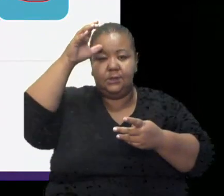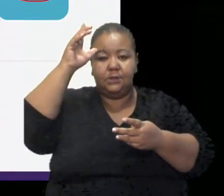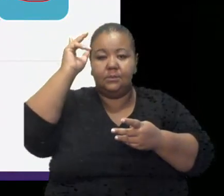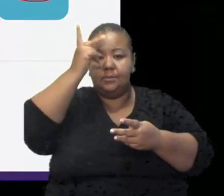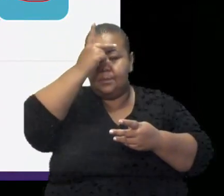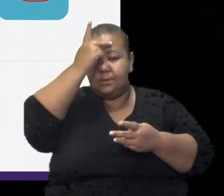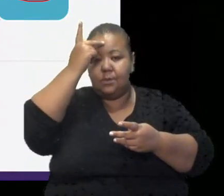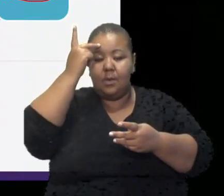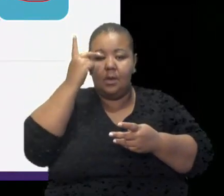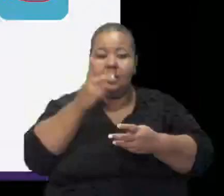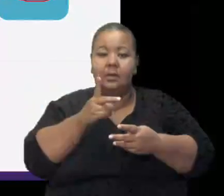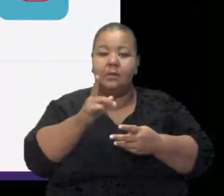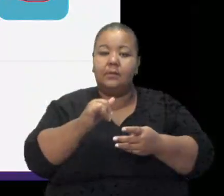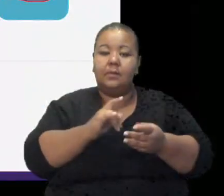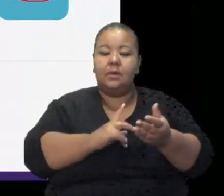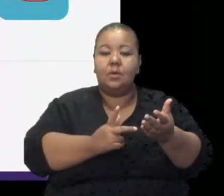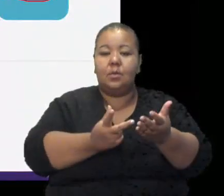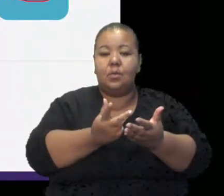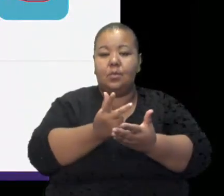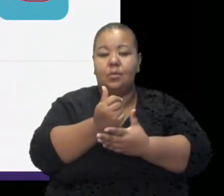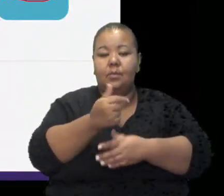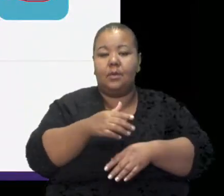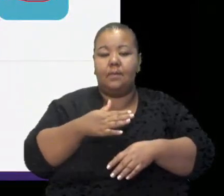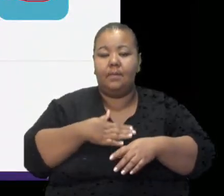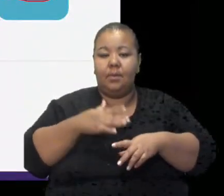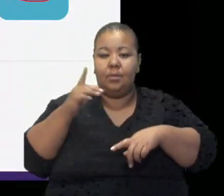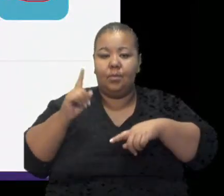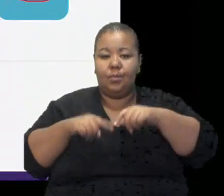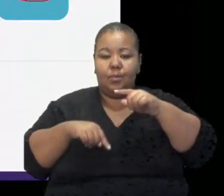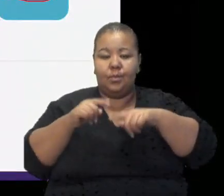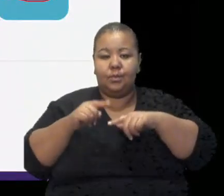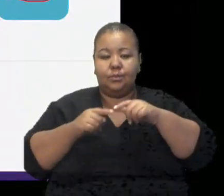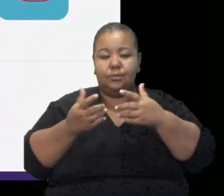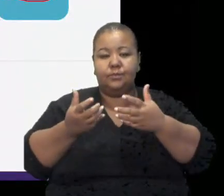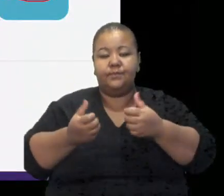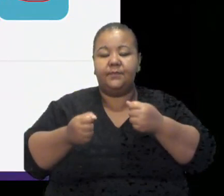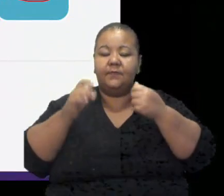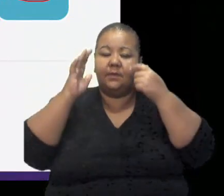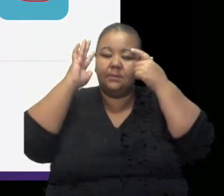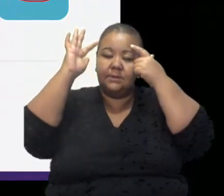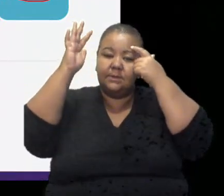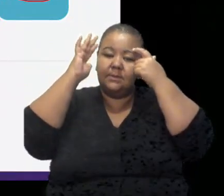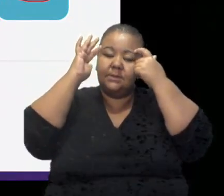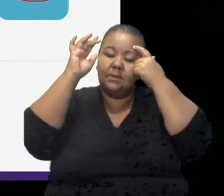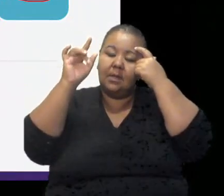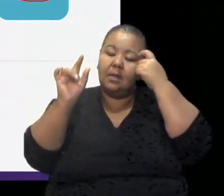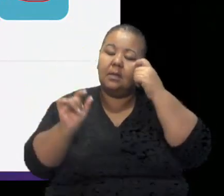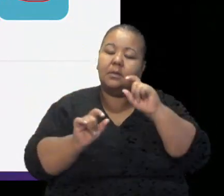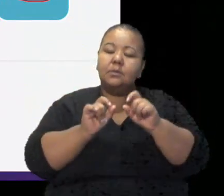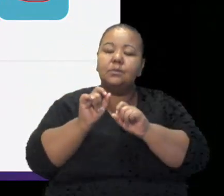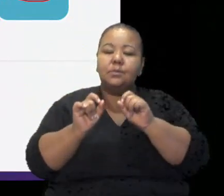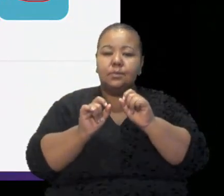consumir o meu produto. Vamos imaginar o seguinte,